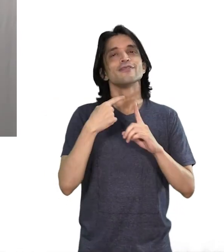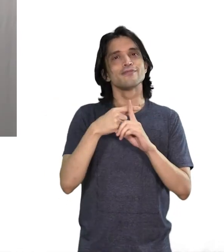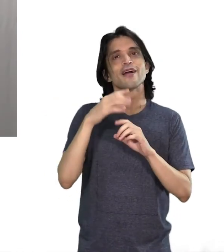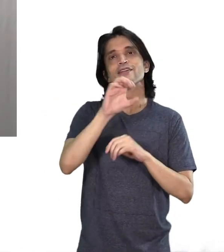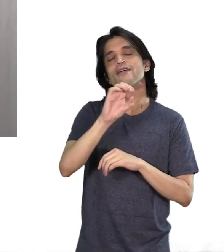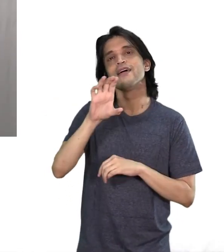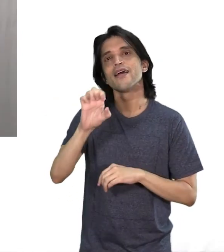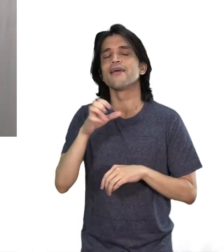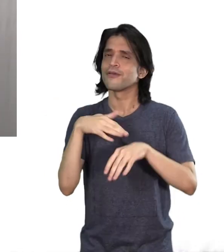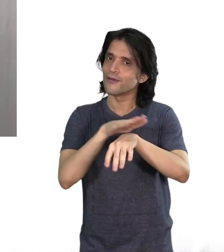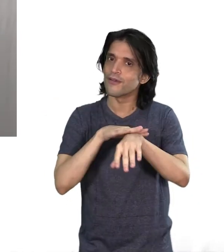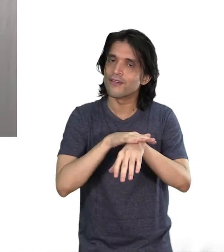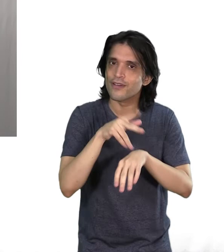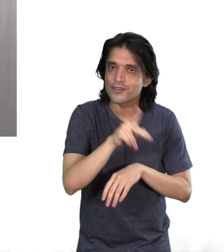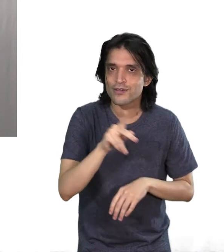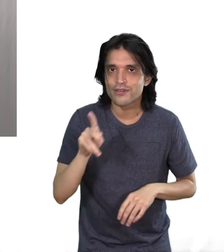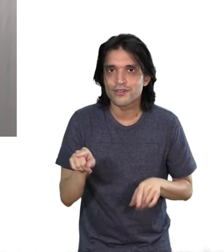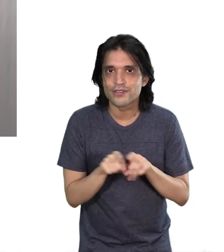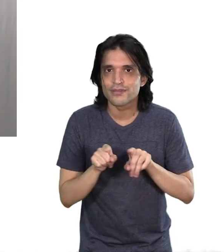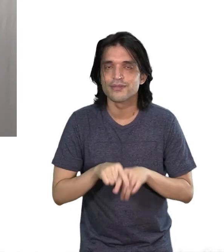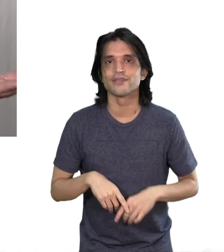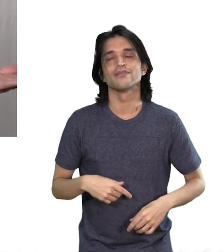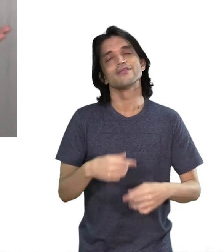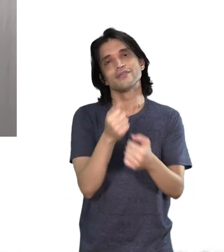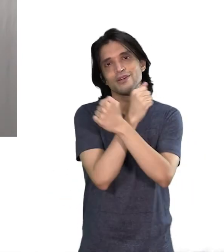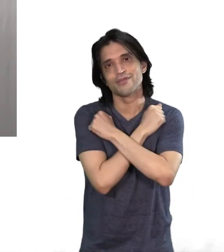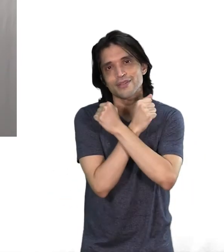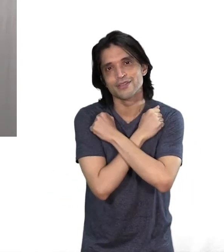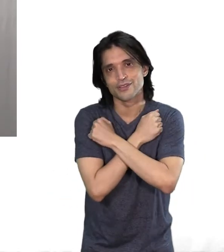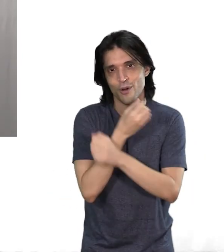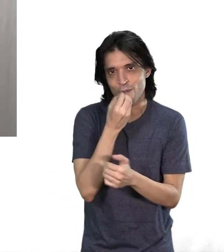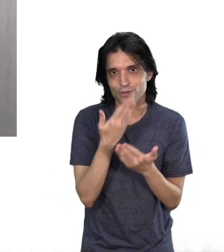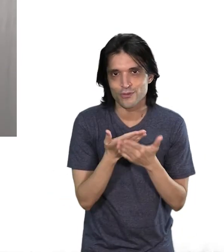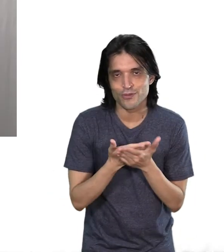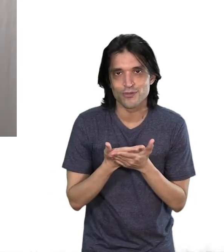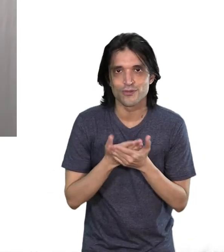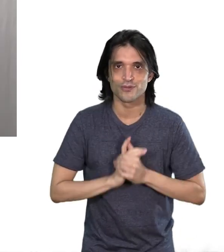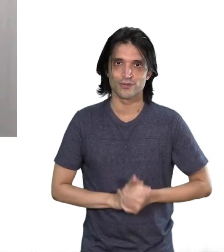deixem de conversar com o professor. Um grande abraço e bons estudos!